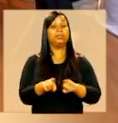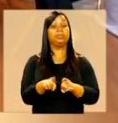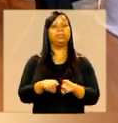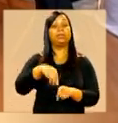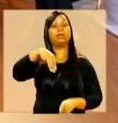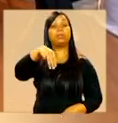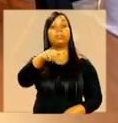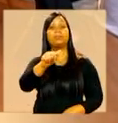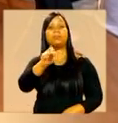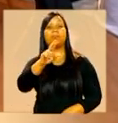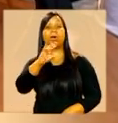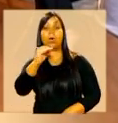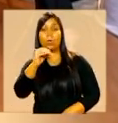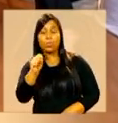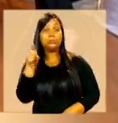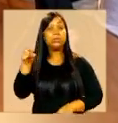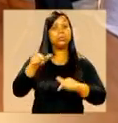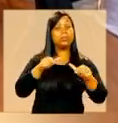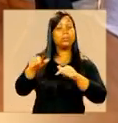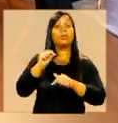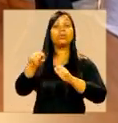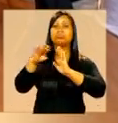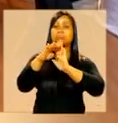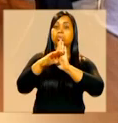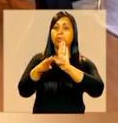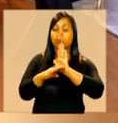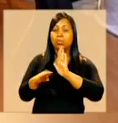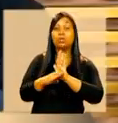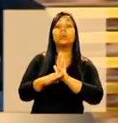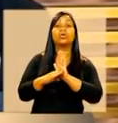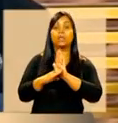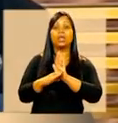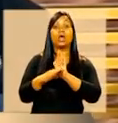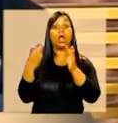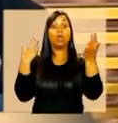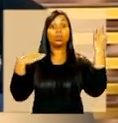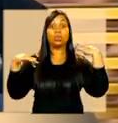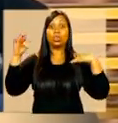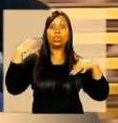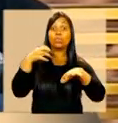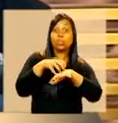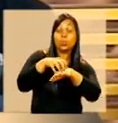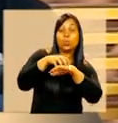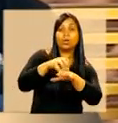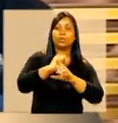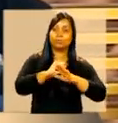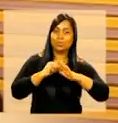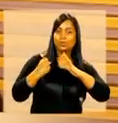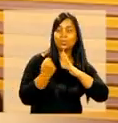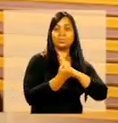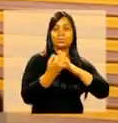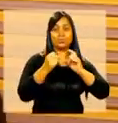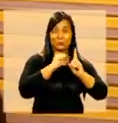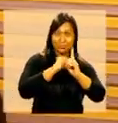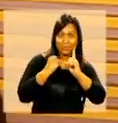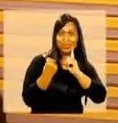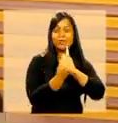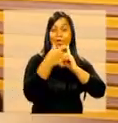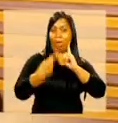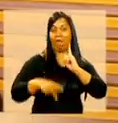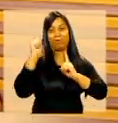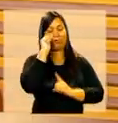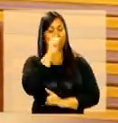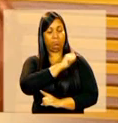hoje também Marcos Alamino Braz, ele trabalha na programação do turismo social do SESC Rio Preto. Marcos, o